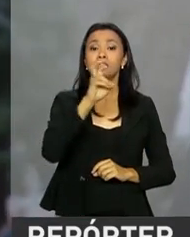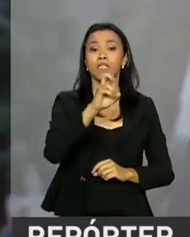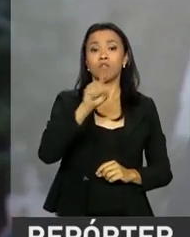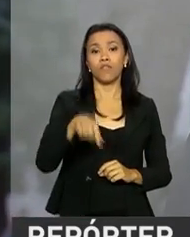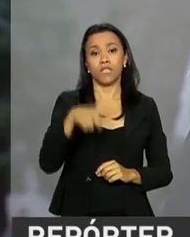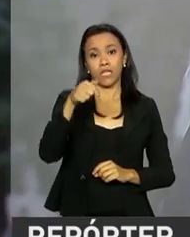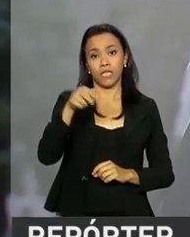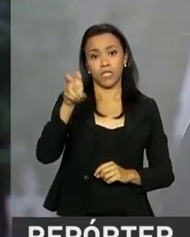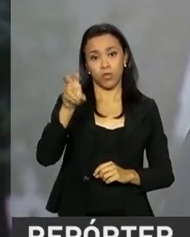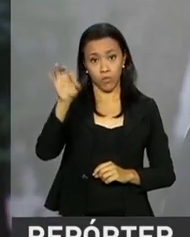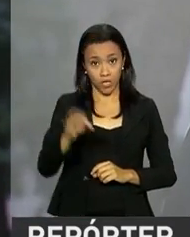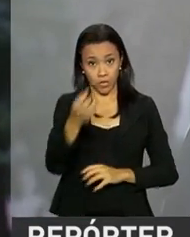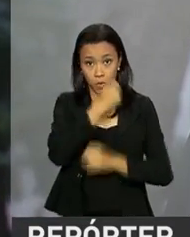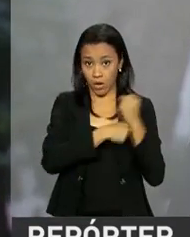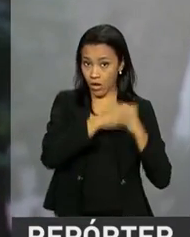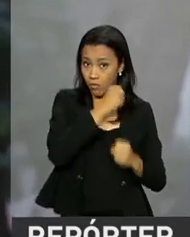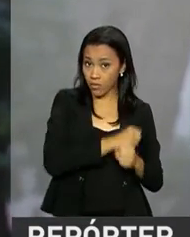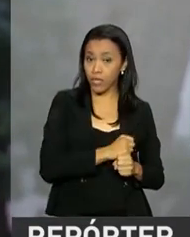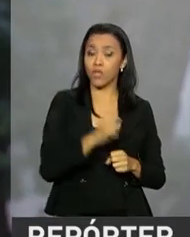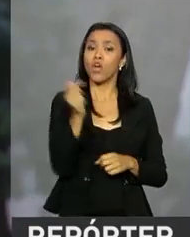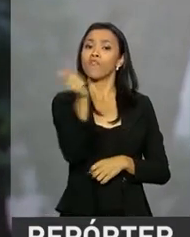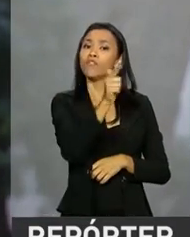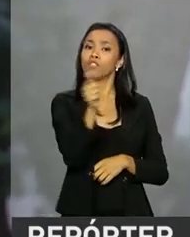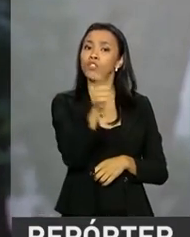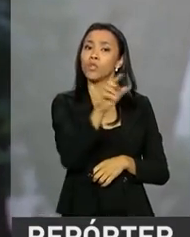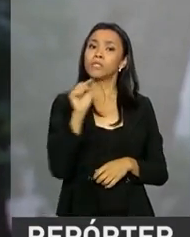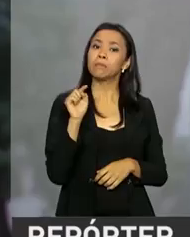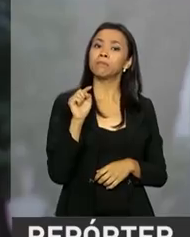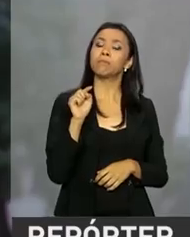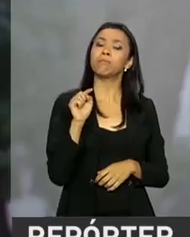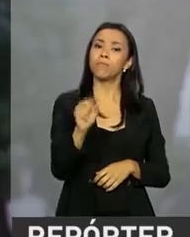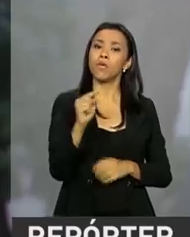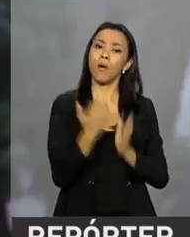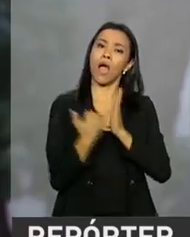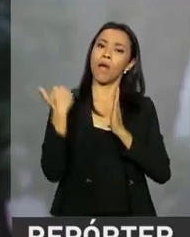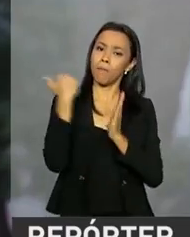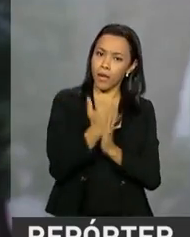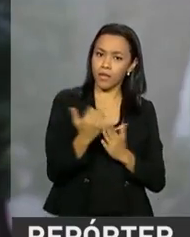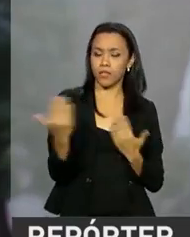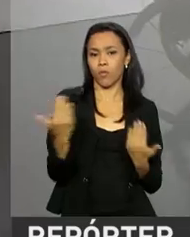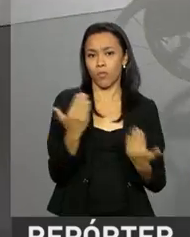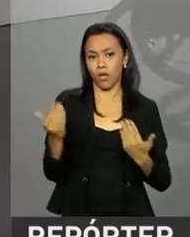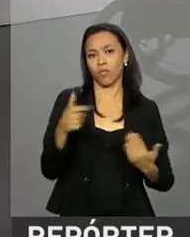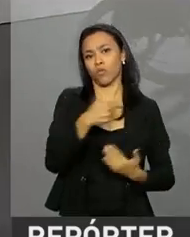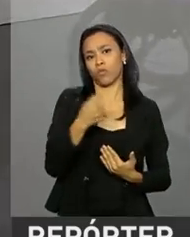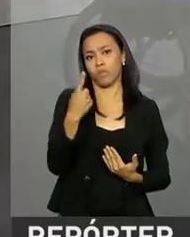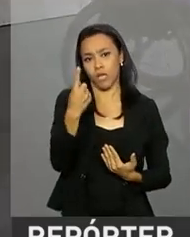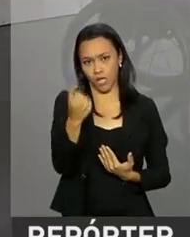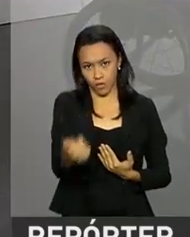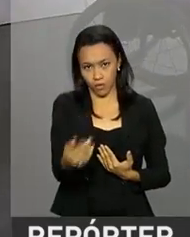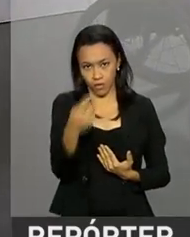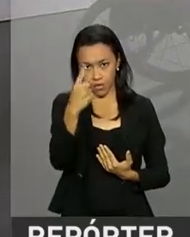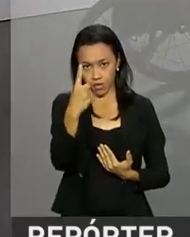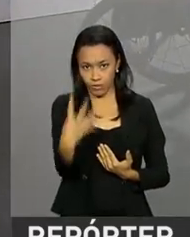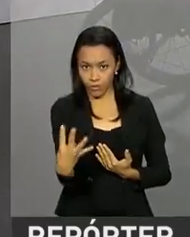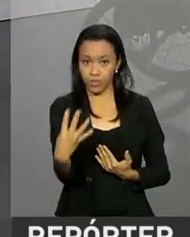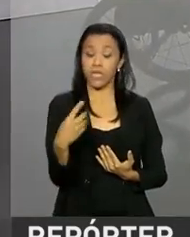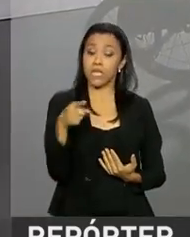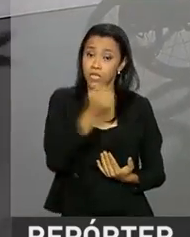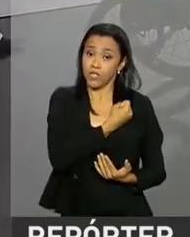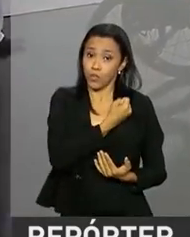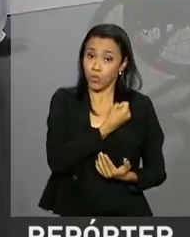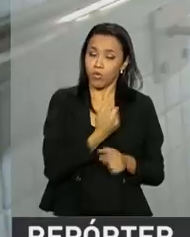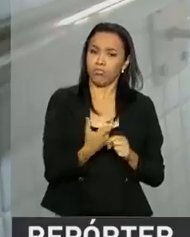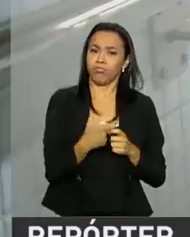5,75% no ano passado. São 22 mil empregos a mais com relação a 2014. E para garantir que este número